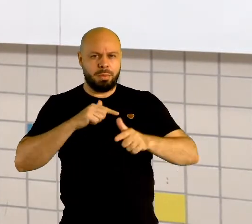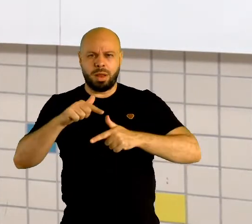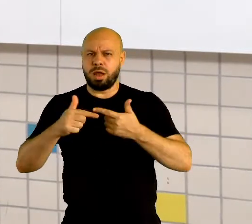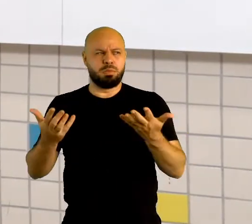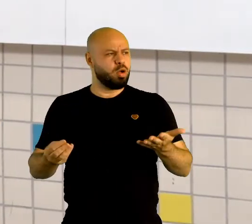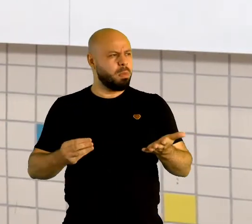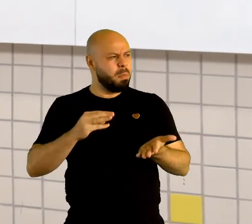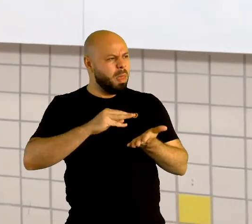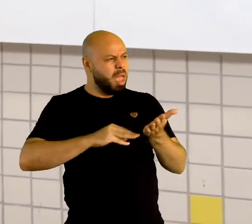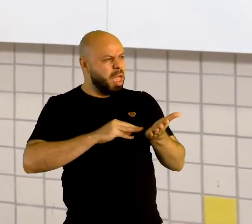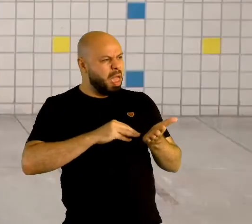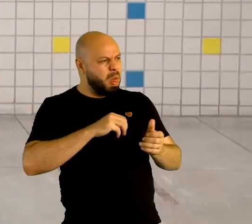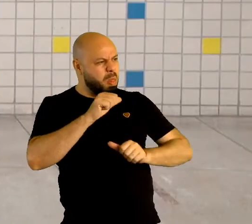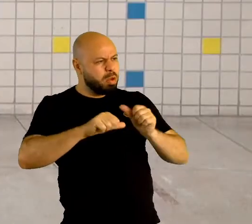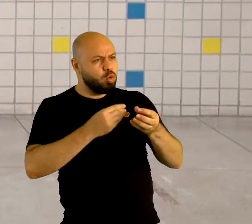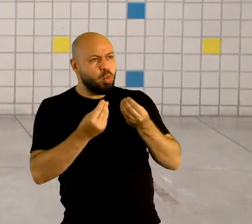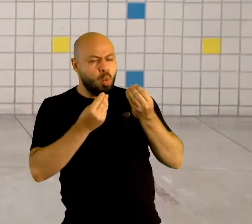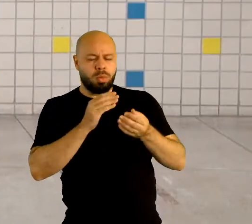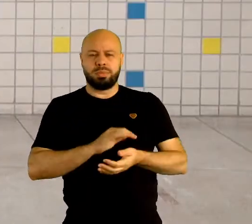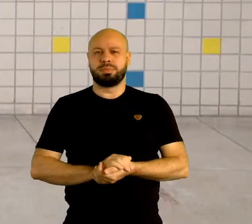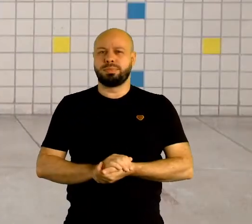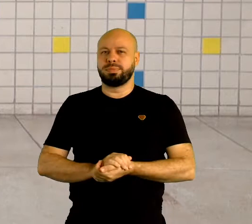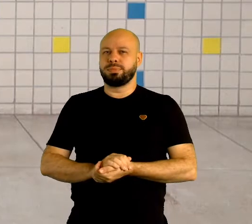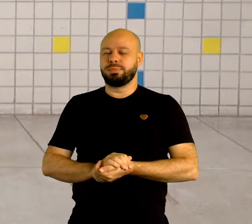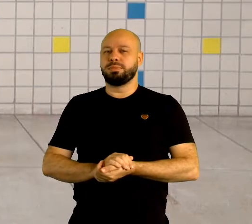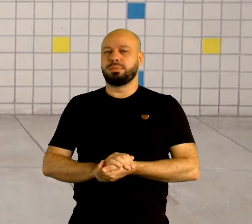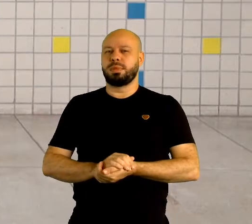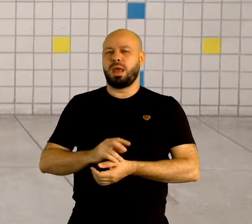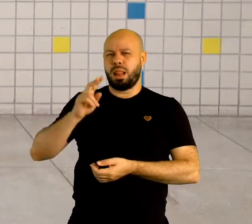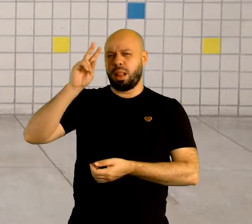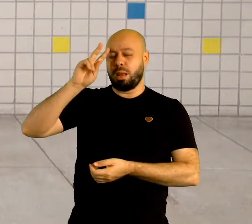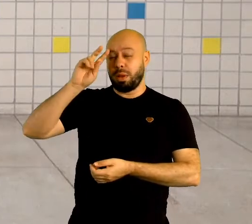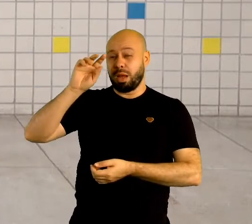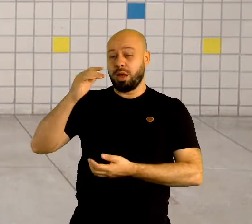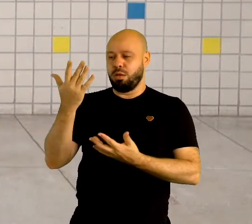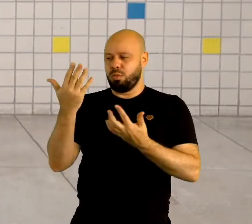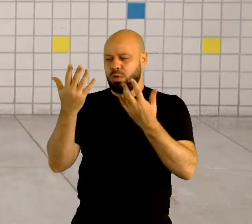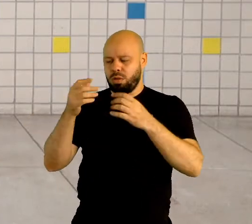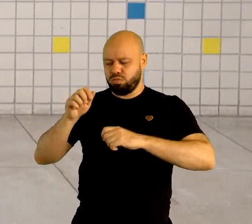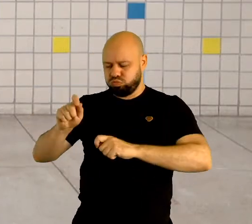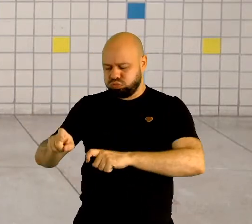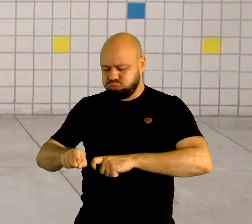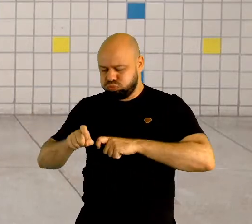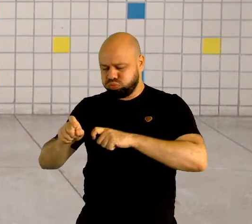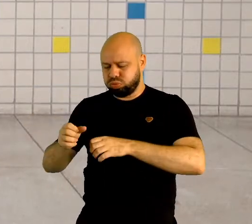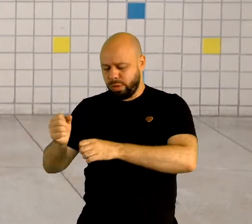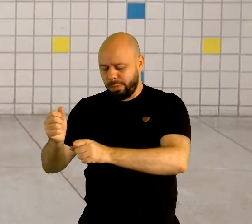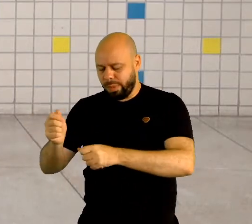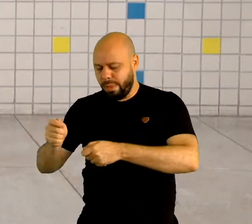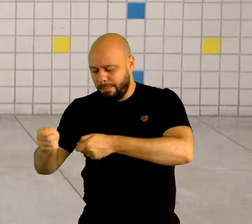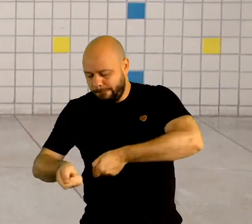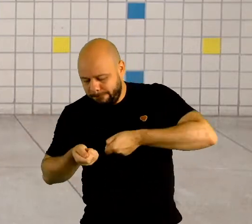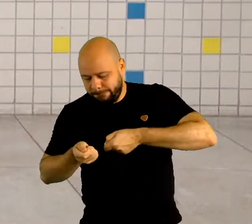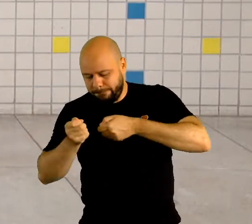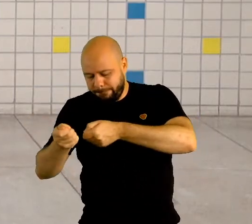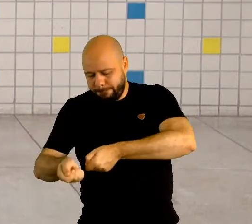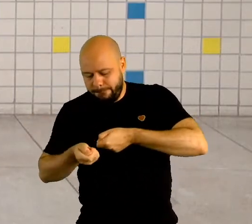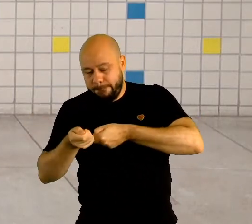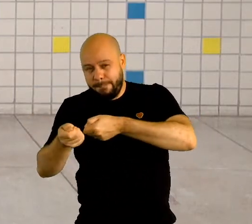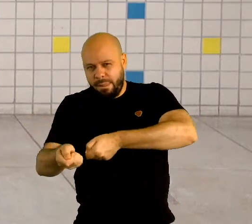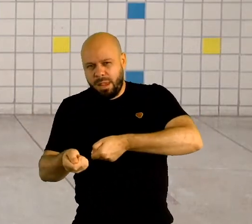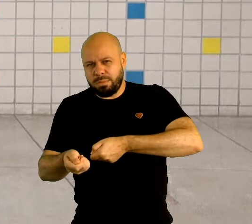isso? Gente, lembra que a produção antes era manual? Agora a gente tem uma produção